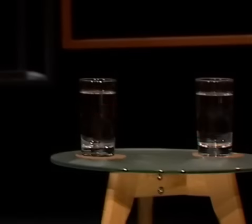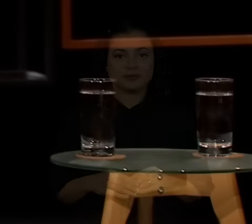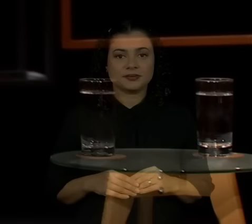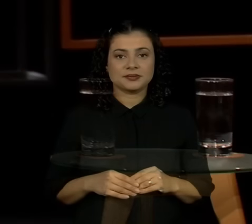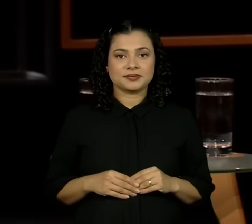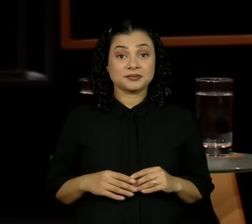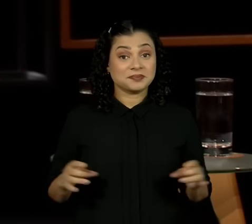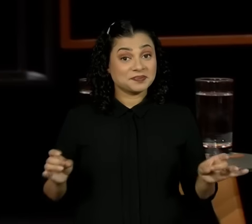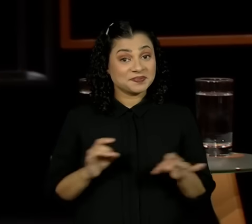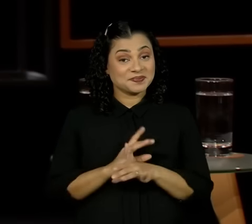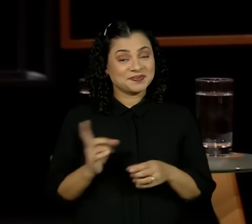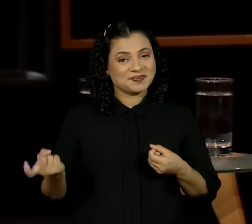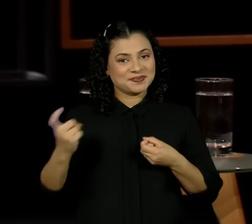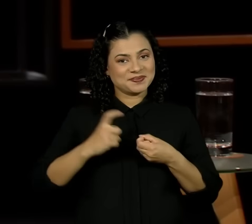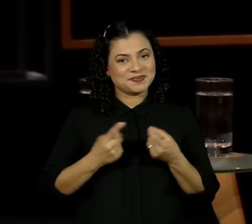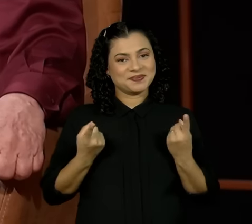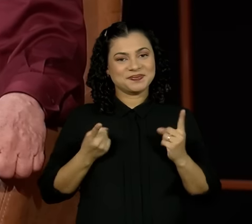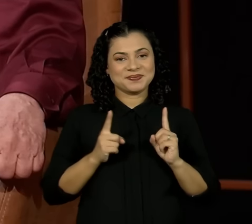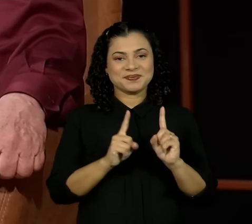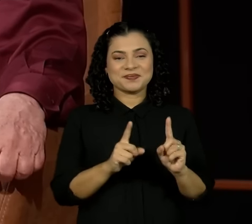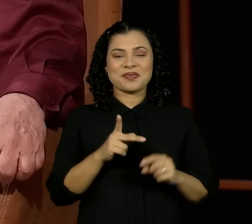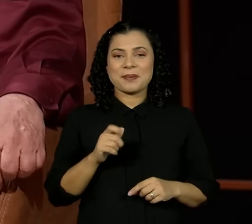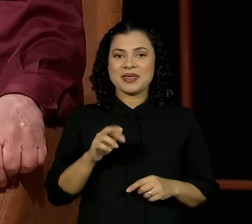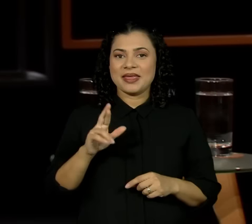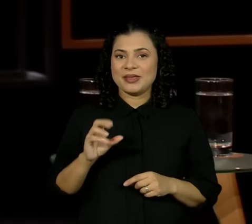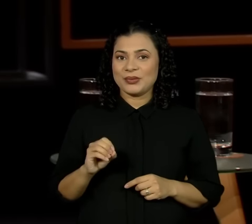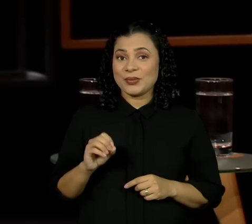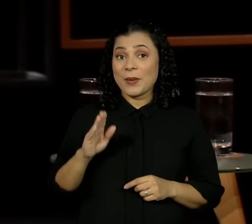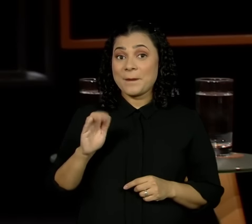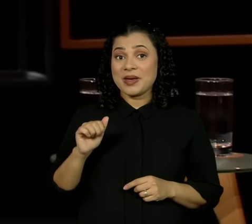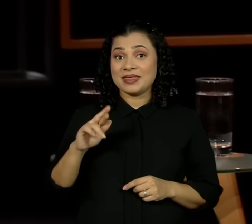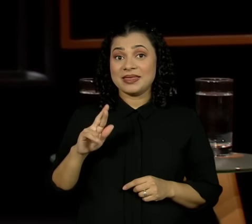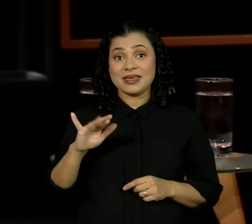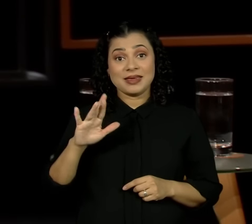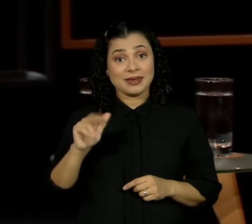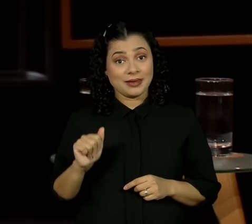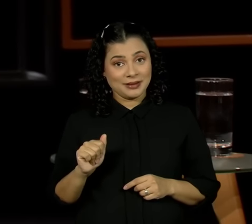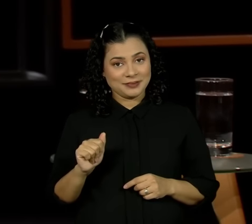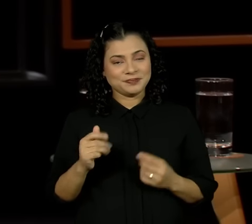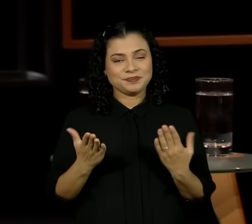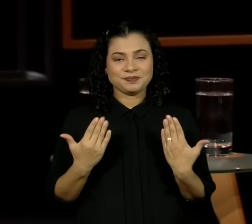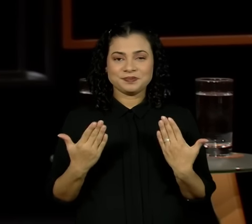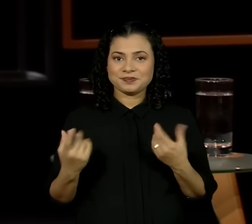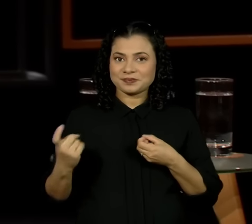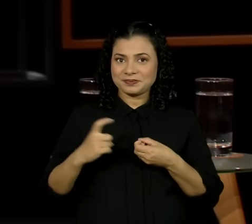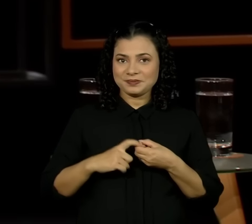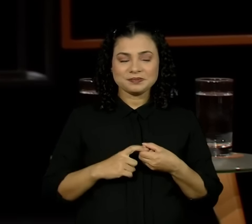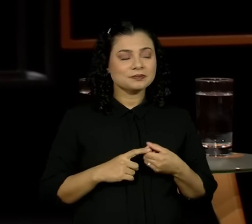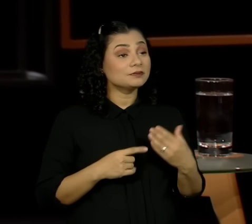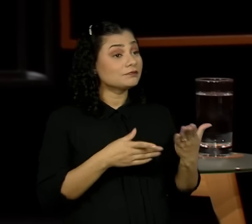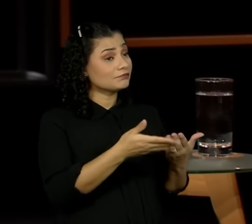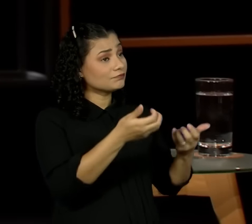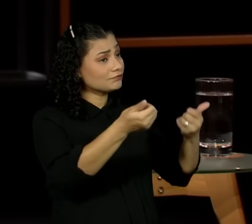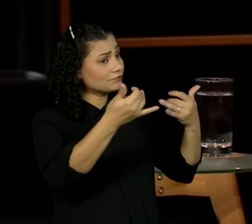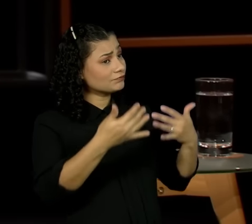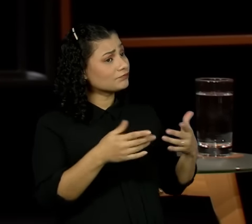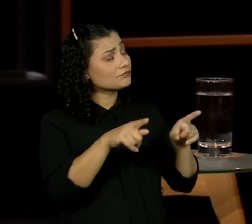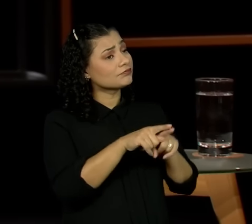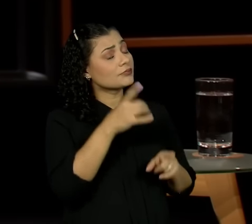Pronto, estamos de volta para a nossa conversa com o Pedro Bandeira. Pois é, Pedro, como estávamos dizendo, você começou a fazer teatro amador lá em Santos,